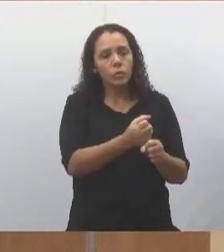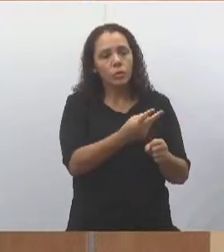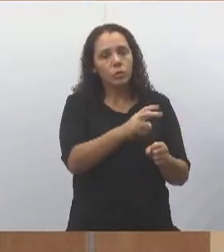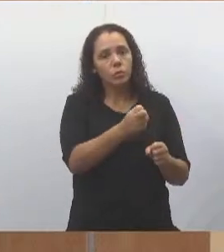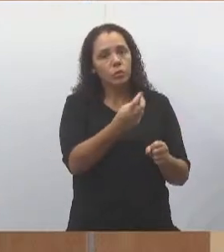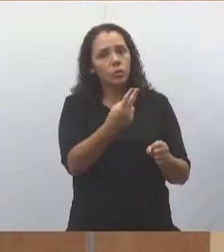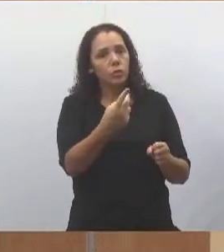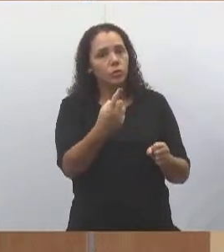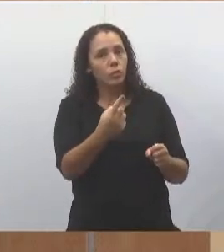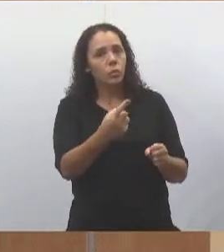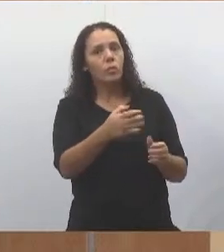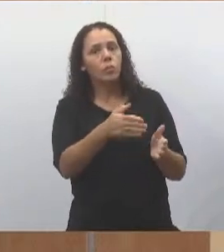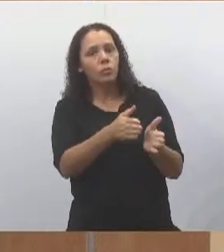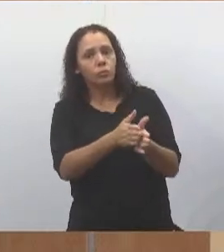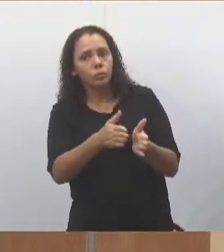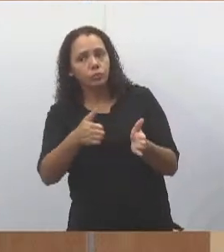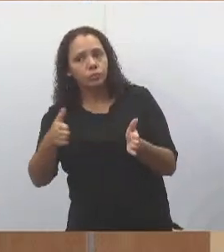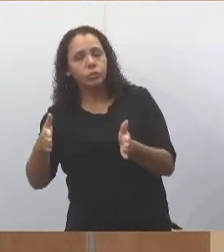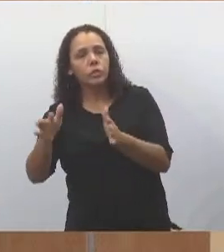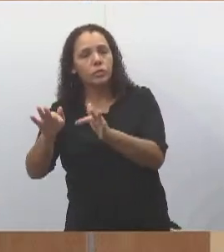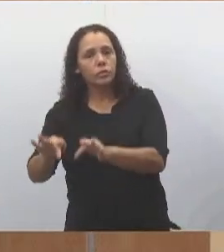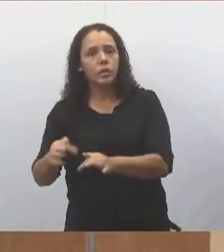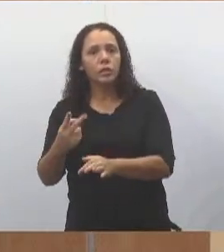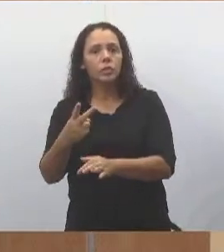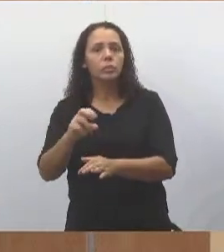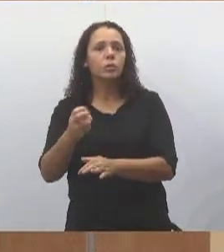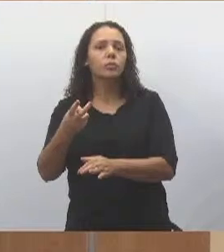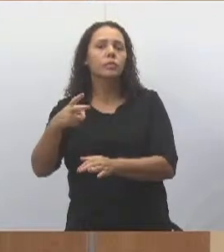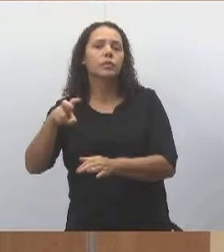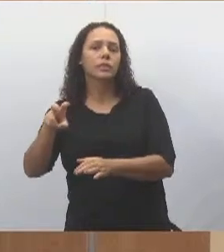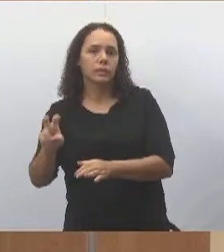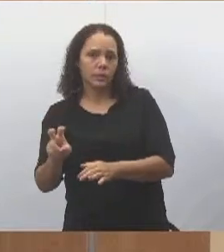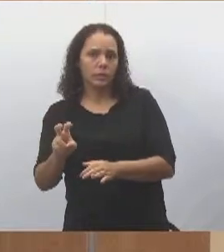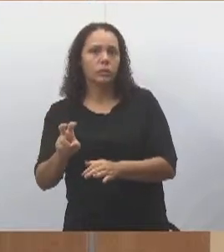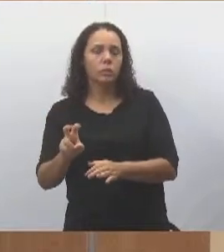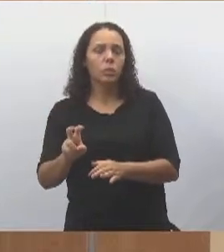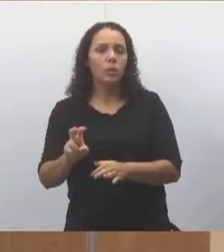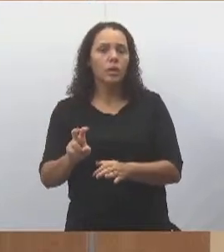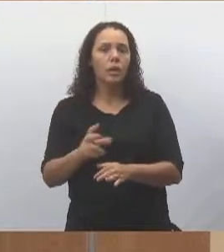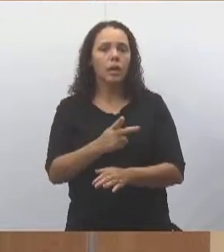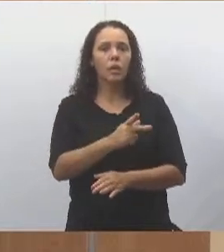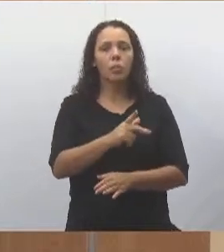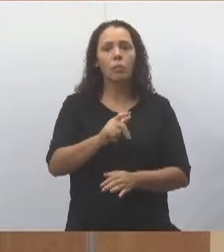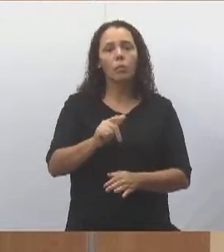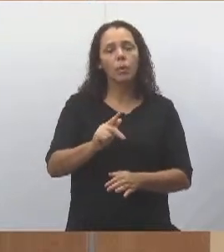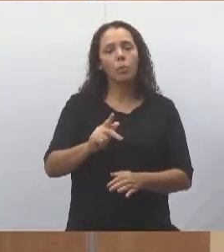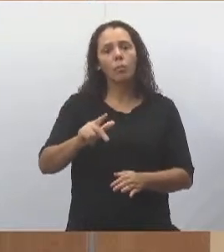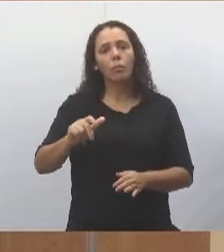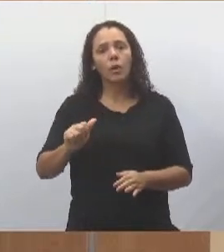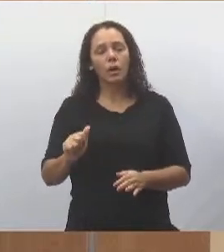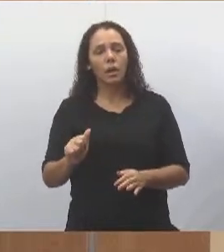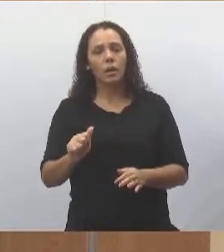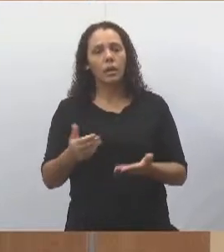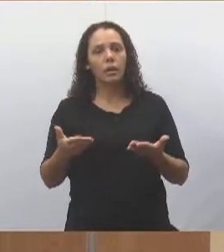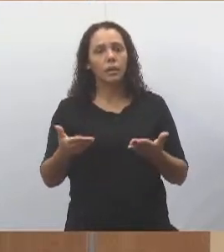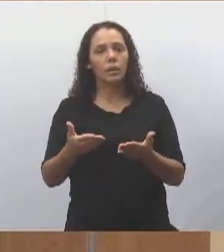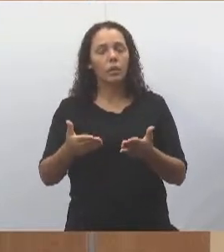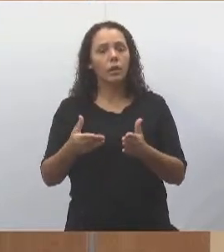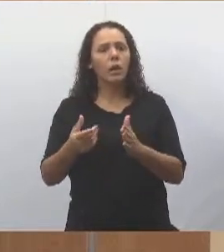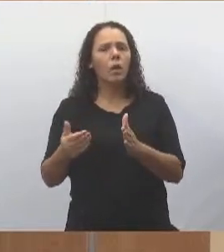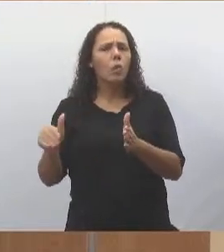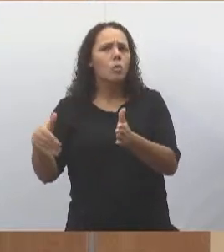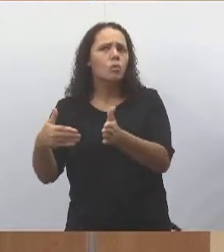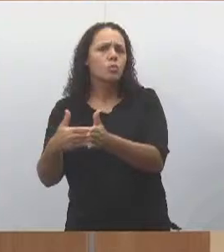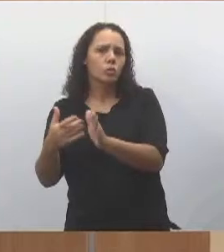termina em 2025, e ele é gerido através do PPA no médio prazo, e agora a gente vem para um último orçamento. O